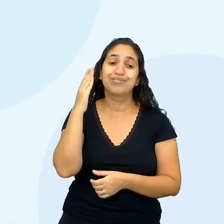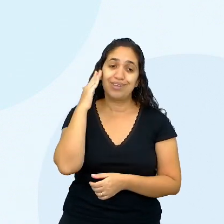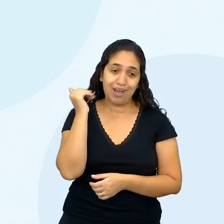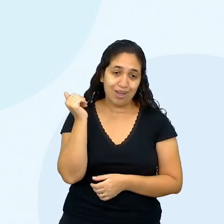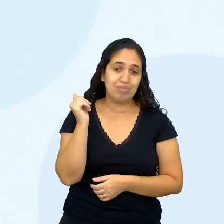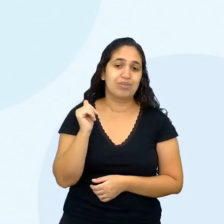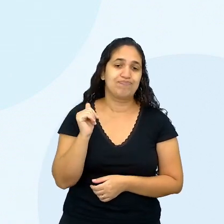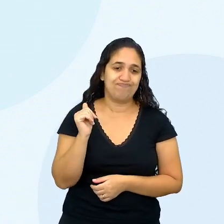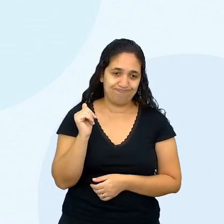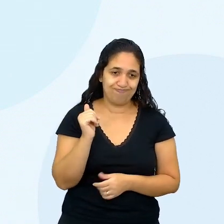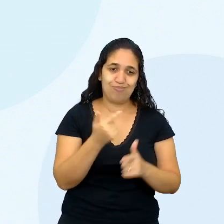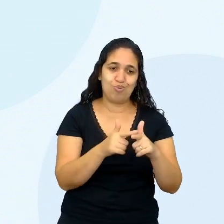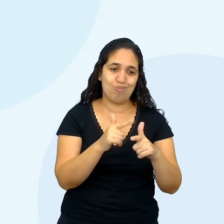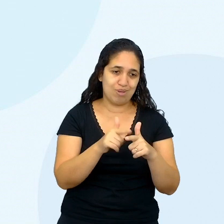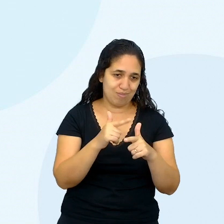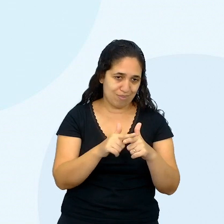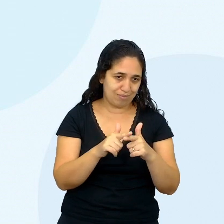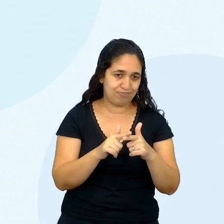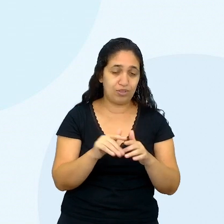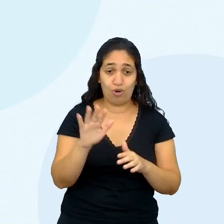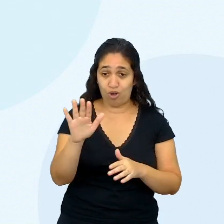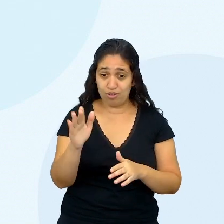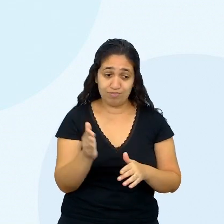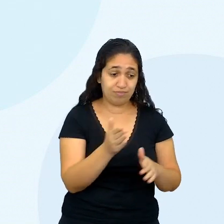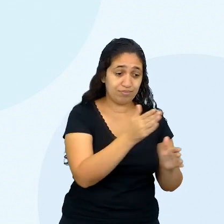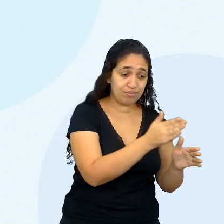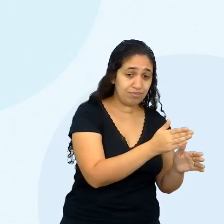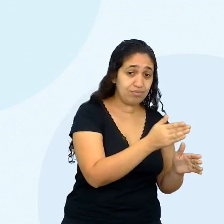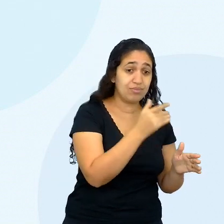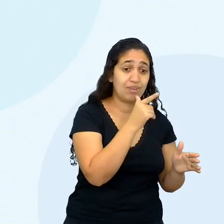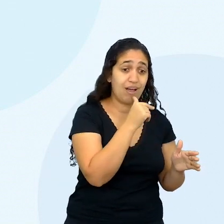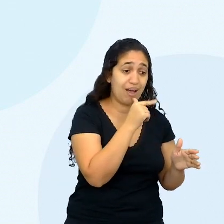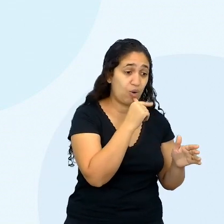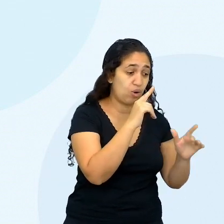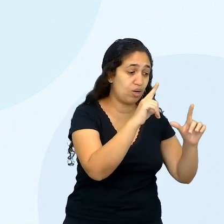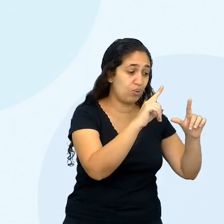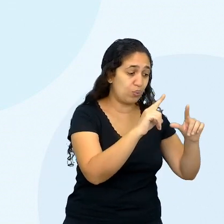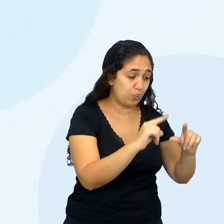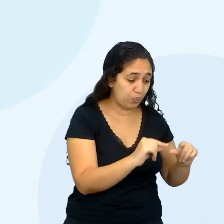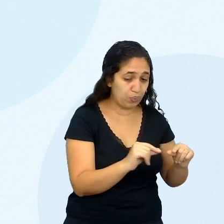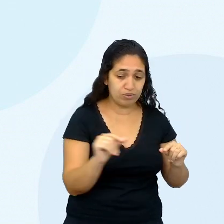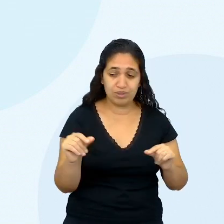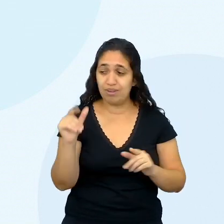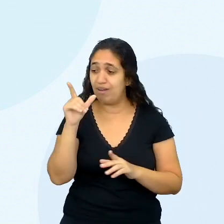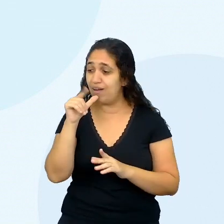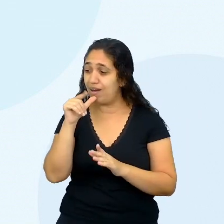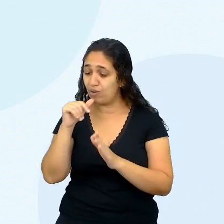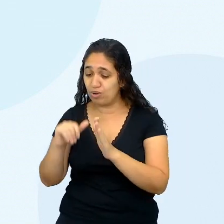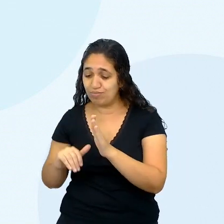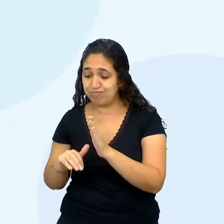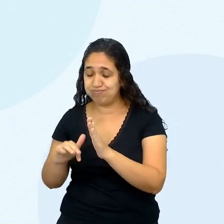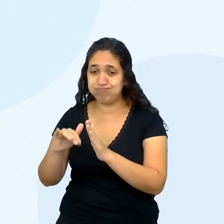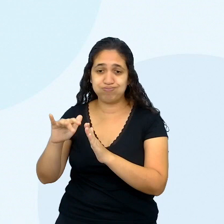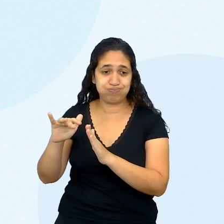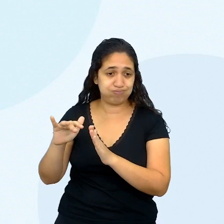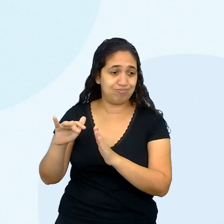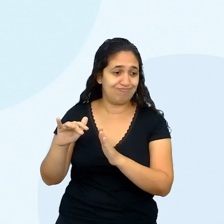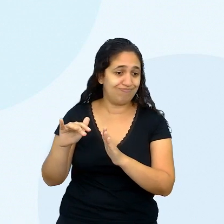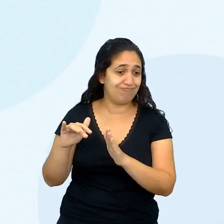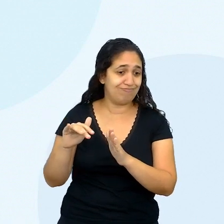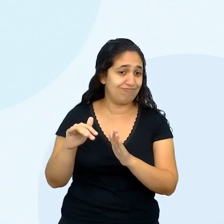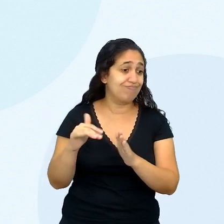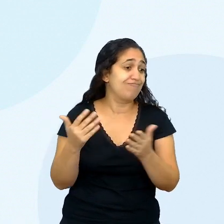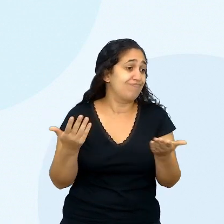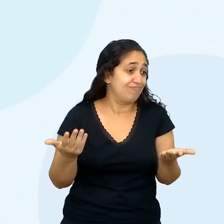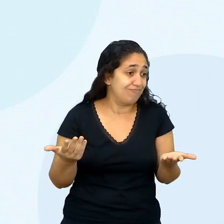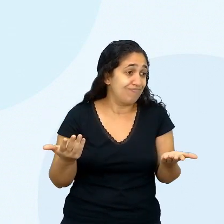problemática das enchentes. Então, de novo, escassez hídrica, enchentes, todo esse pacote de consequências